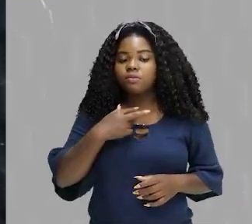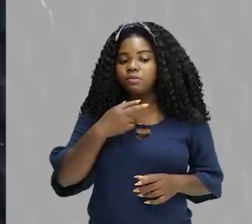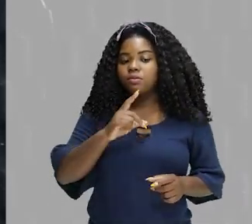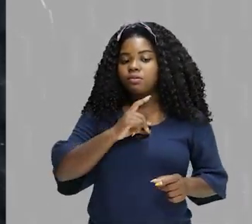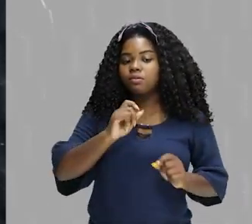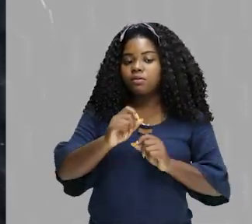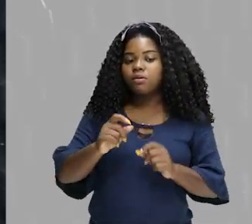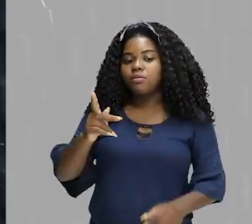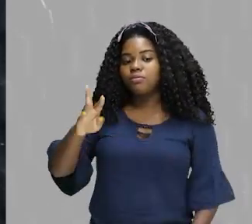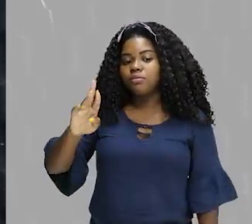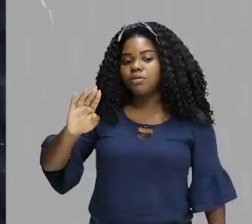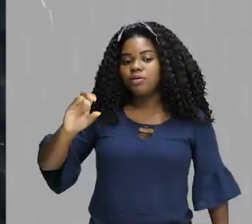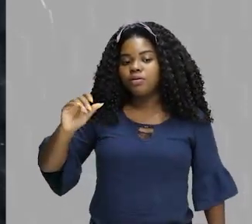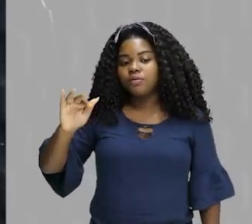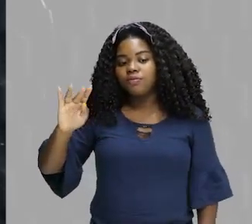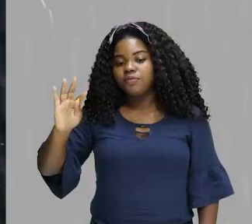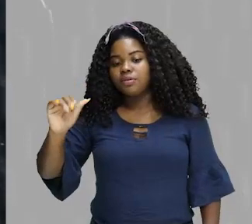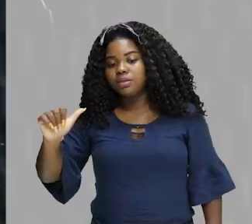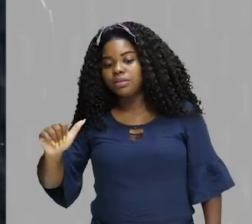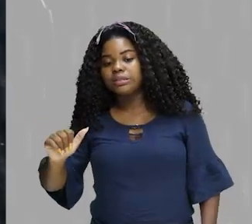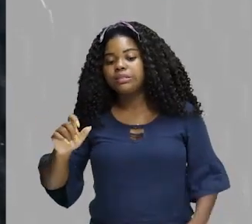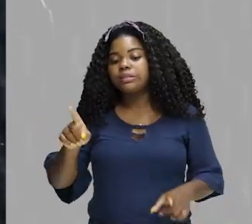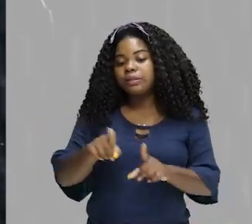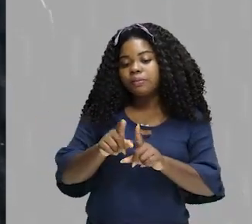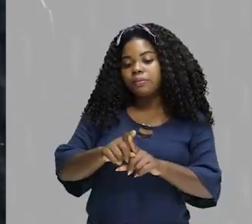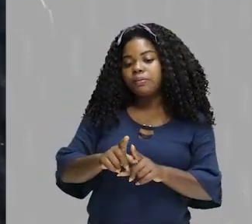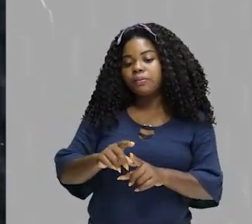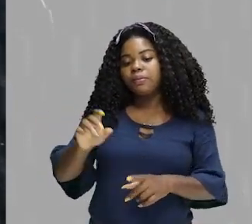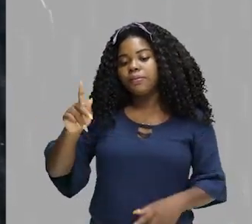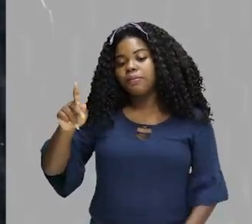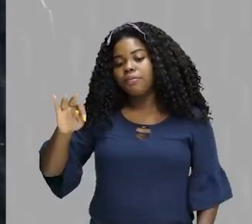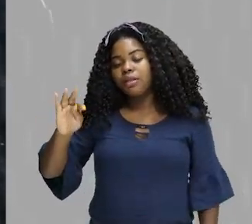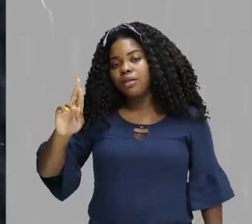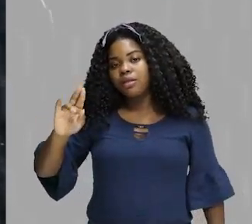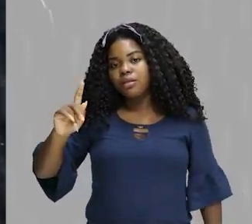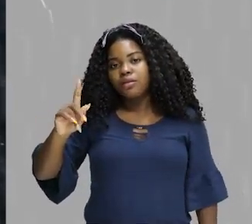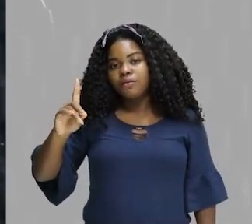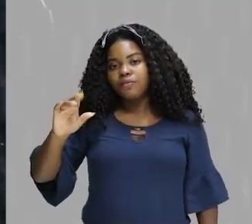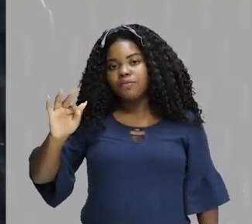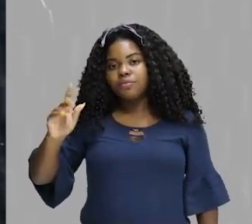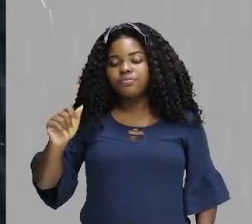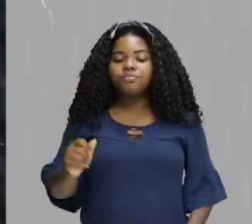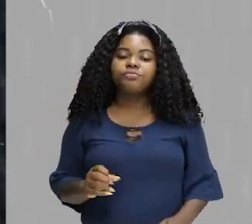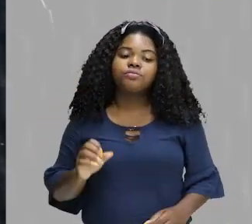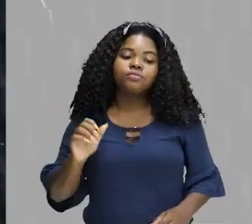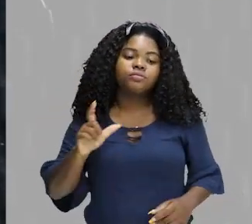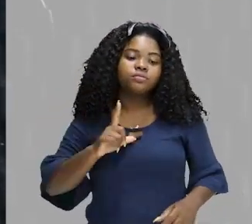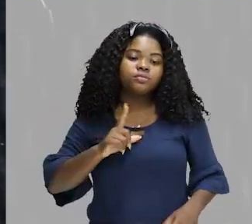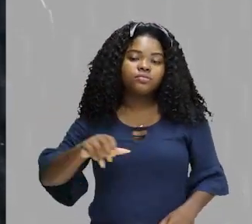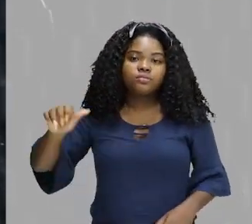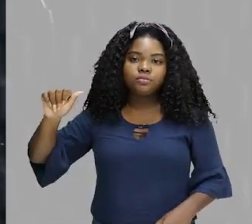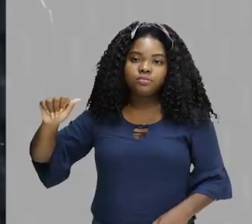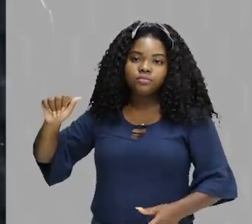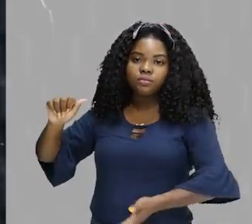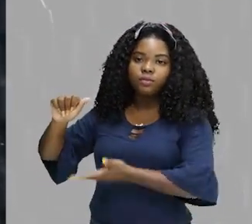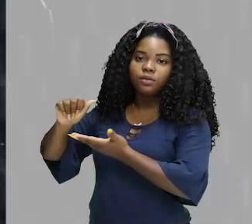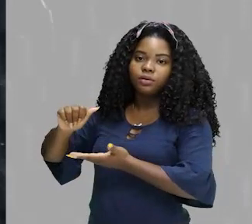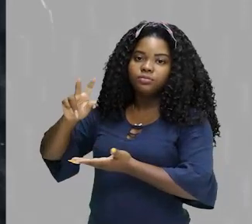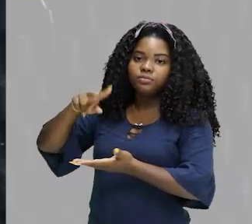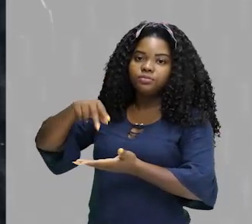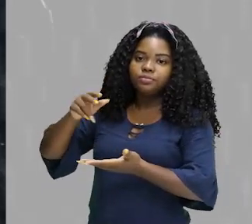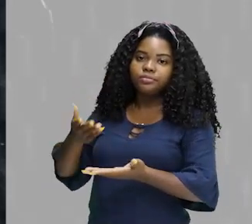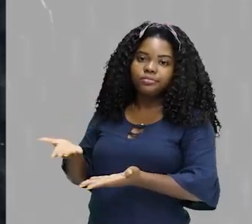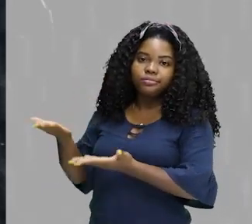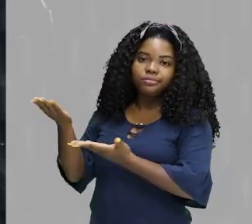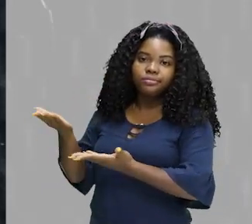briófitas e nem nas pteridófitas. Tem que ser somente das gimnospermas e angiospermas. Letra A. Presença